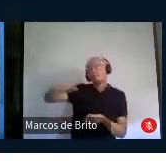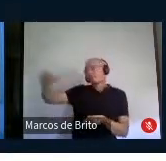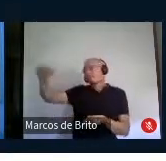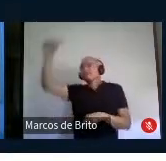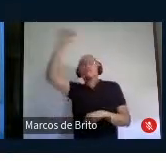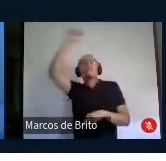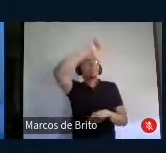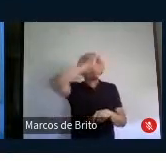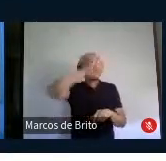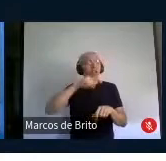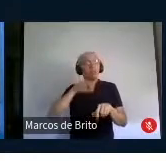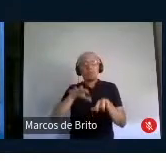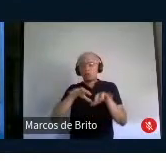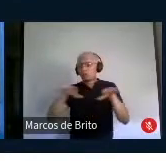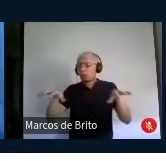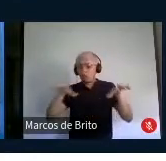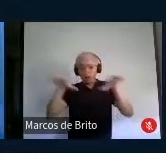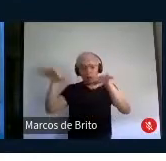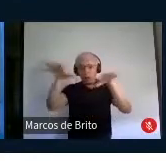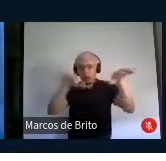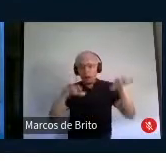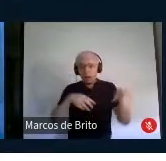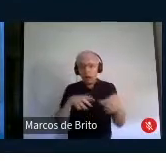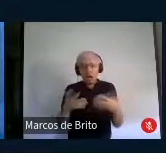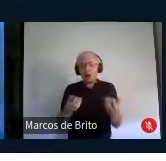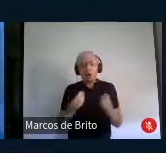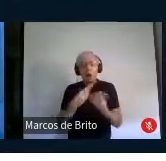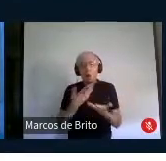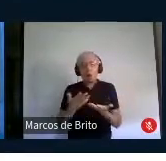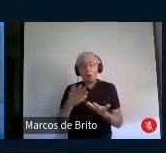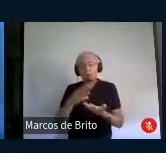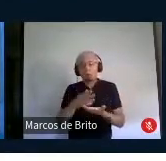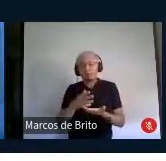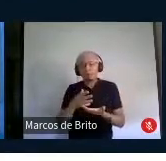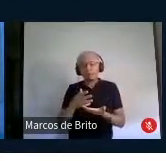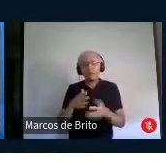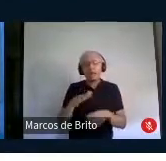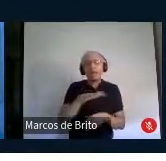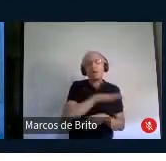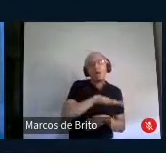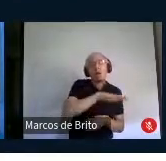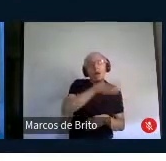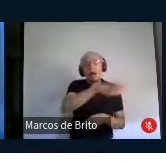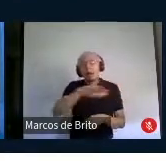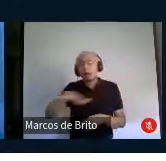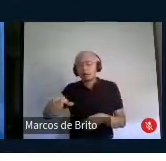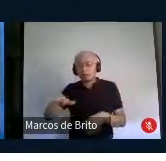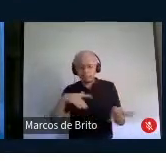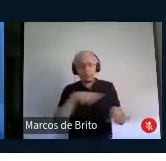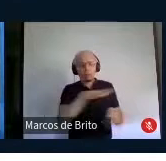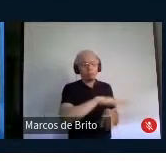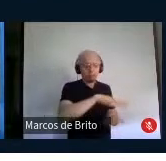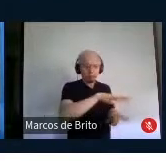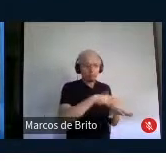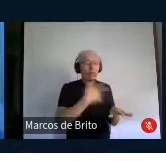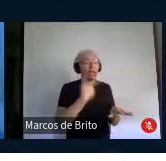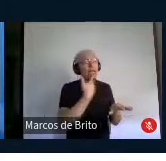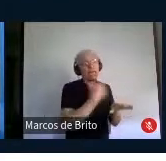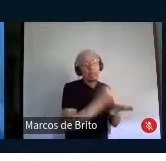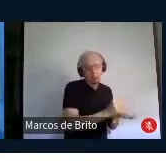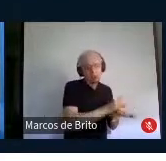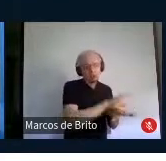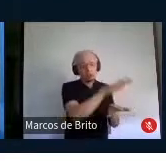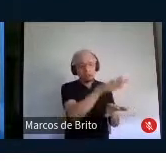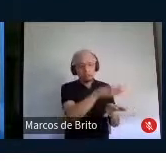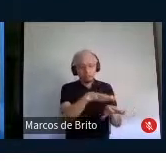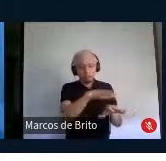por área do conhecimento. Então, nós verificamos aqui, ó, a ocorrência de conteúdos na área de linguística, na